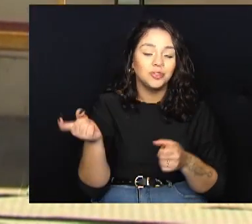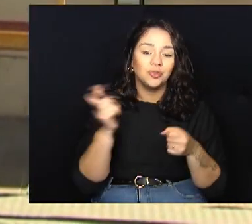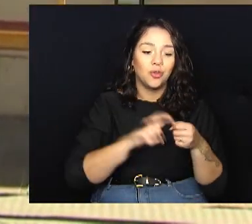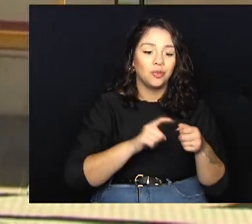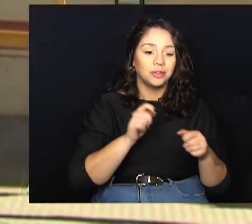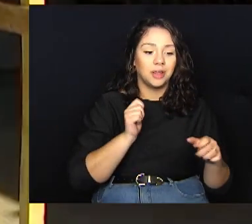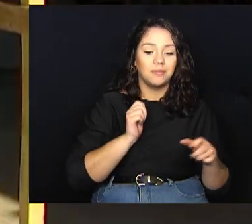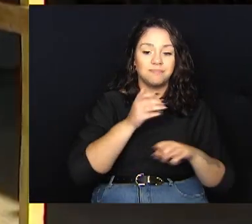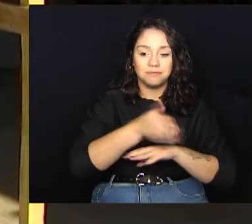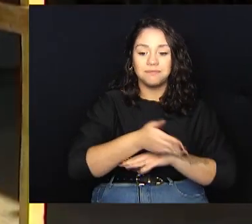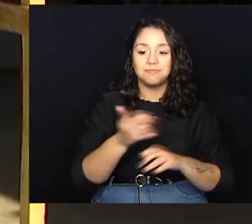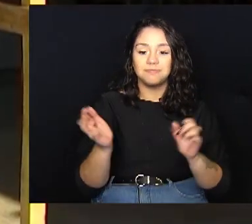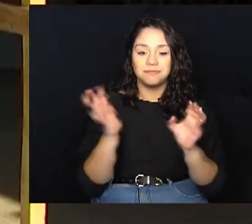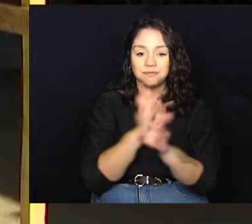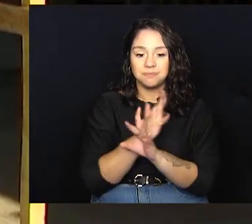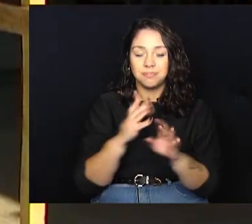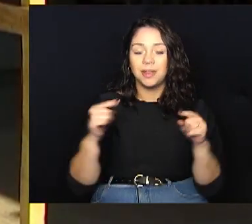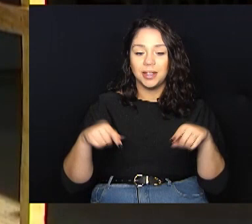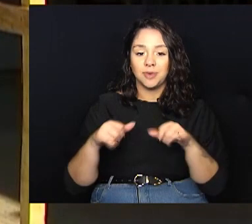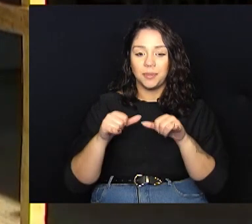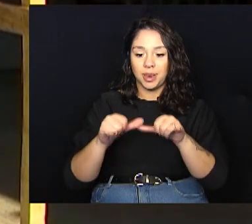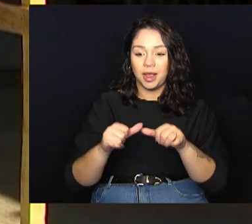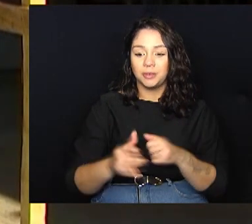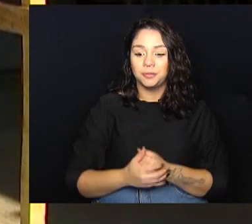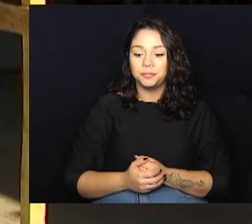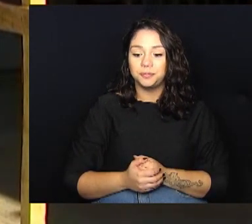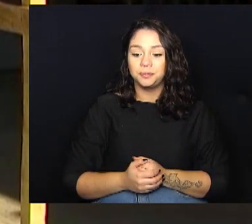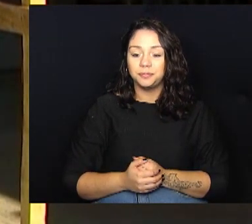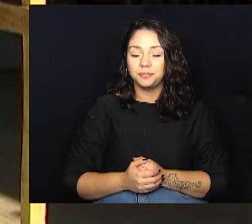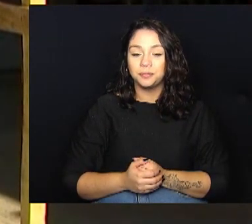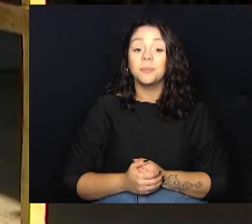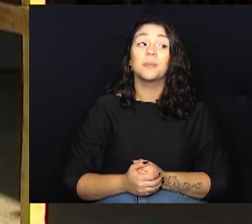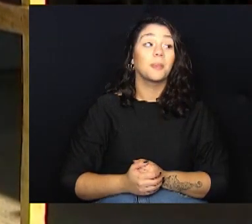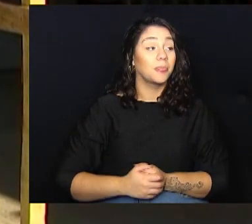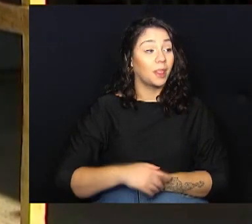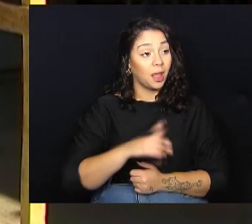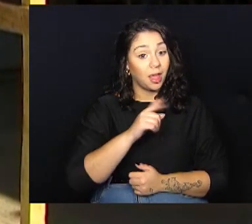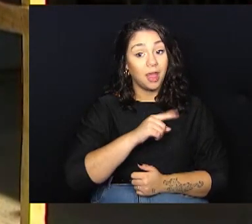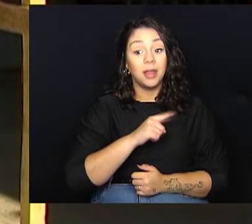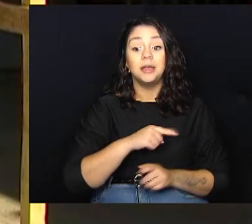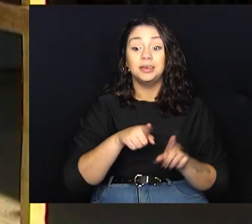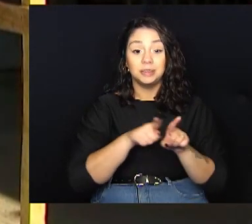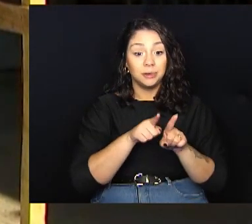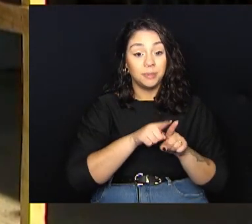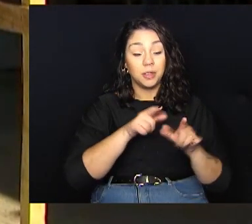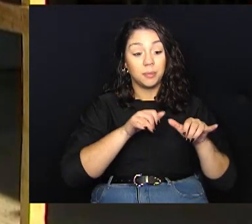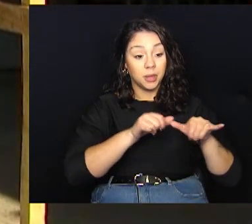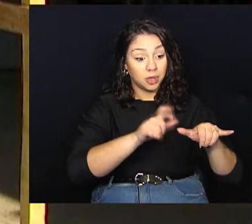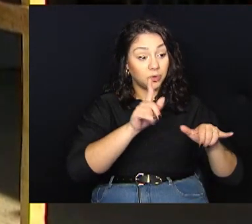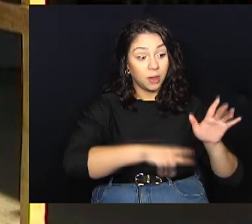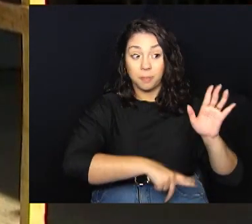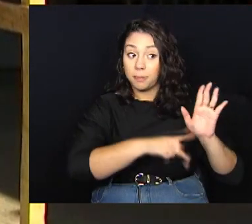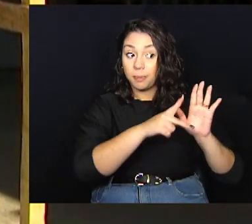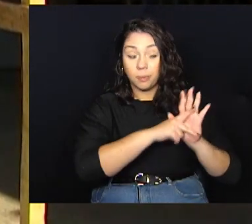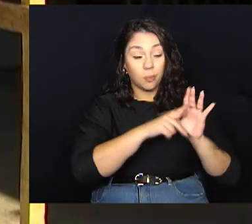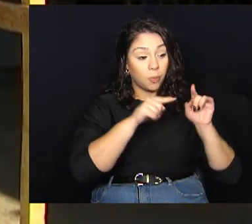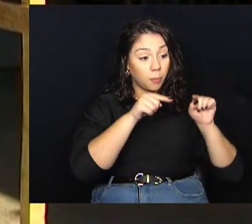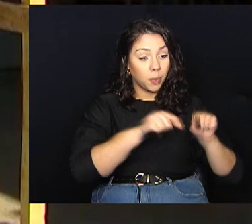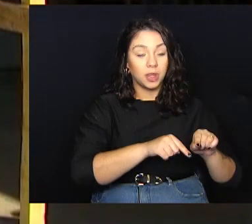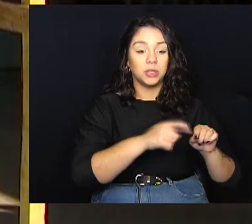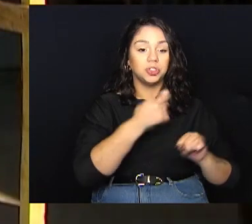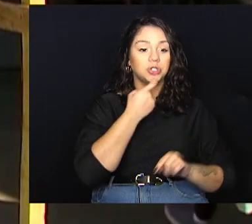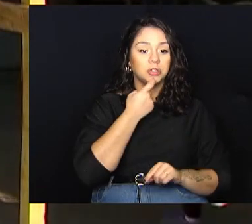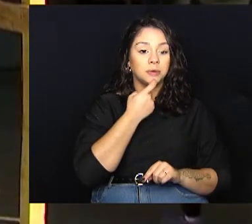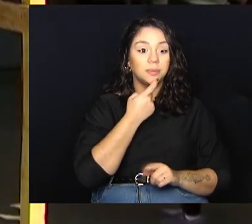a circular frequentar o mercado é até porque o mercadão não é um patrimônio da cidade de Campinas né